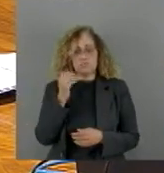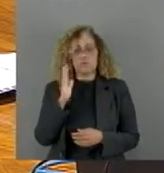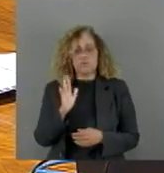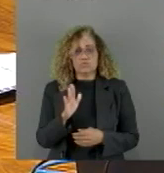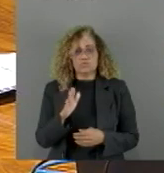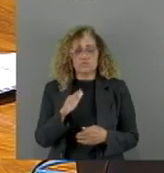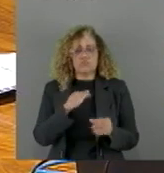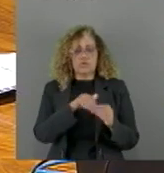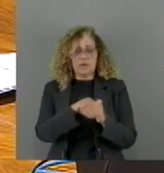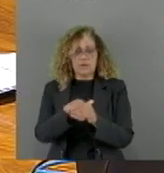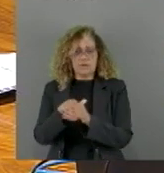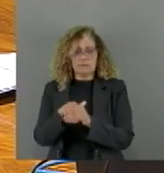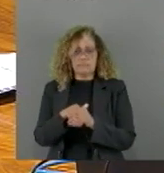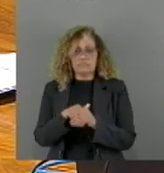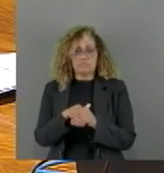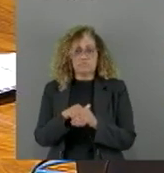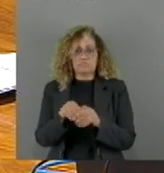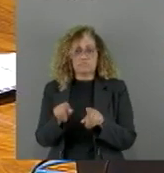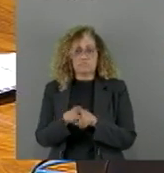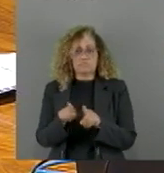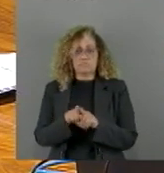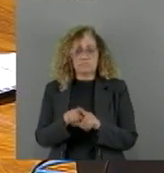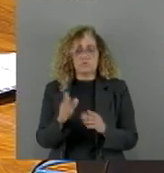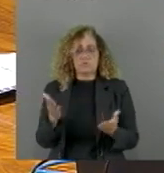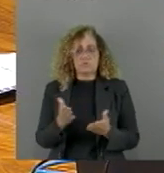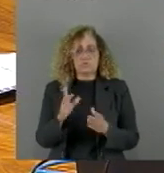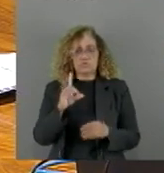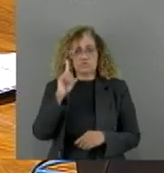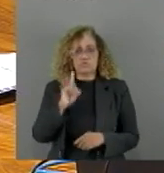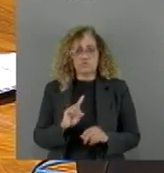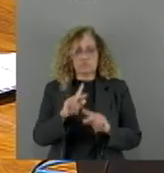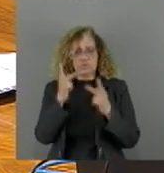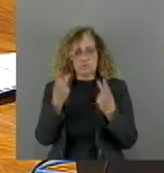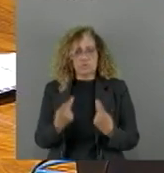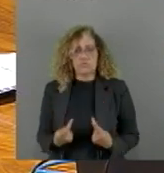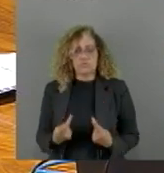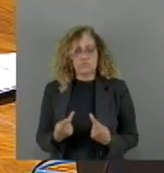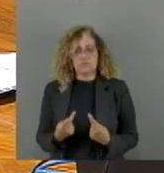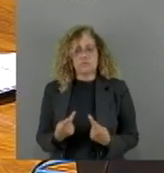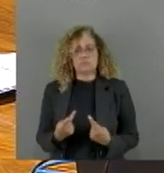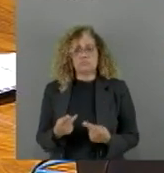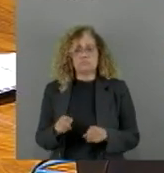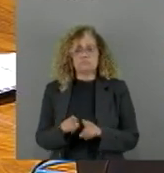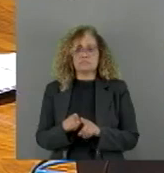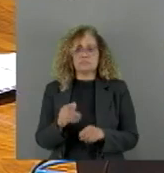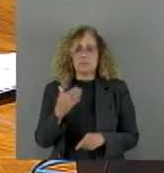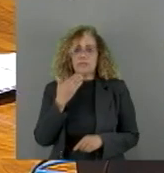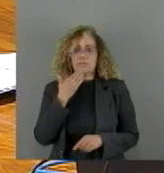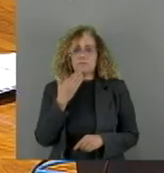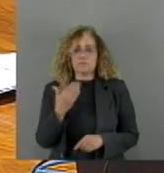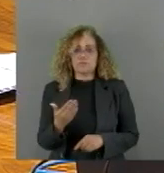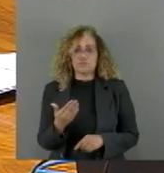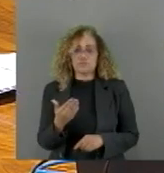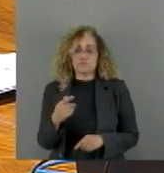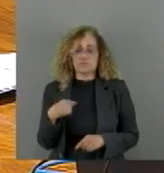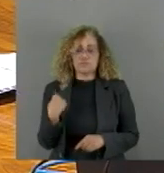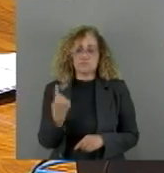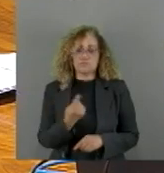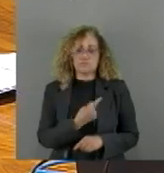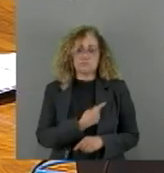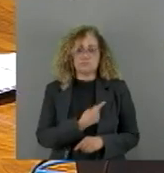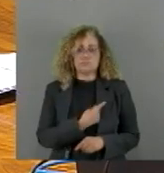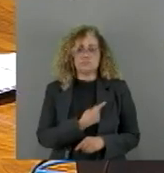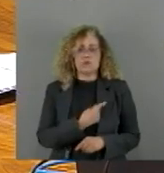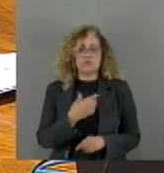a presidenta da Comissão de Direitos Humanos de hoje e fiz questão de atender a solicitação do nosso, né,